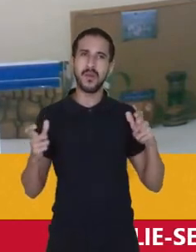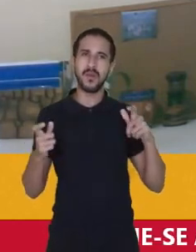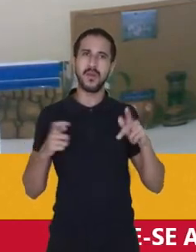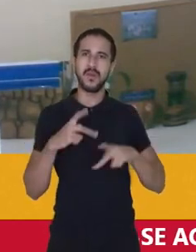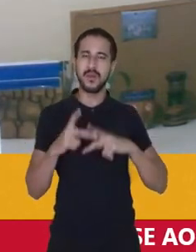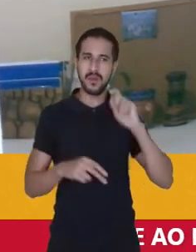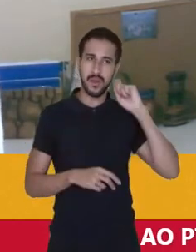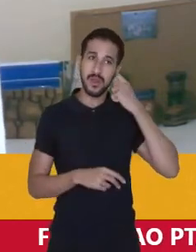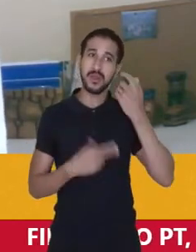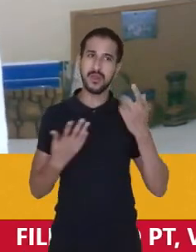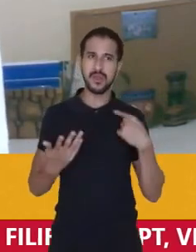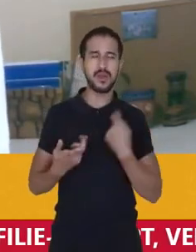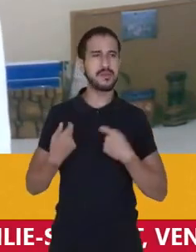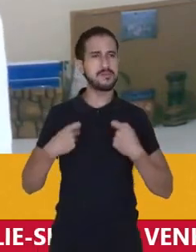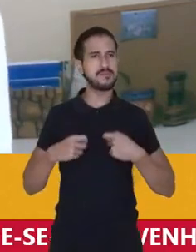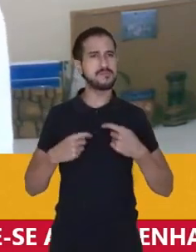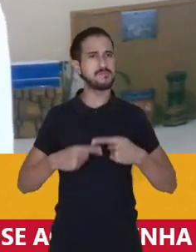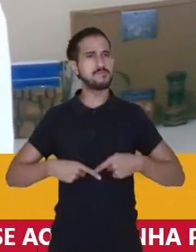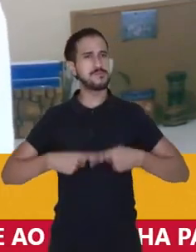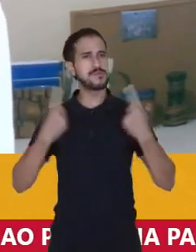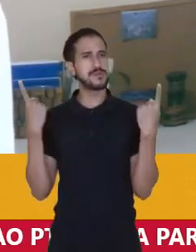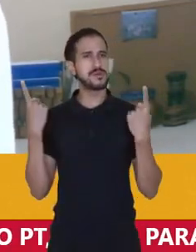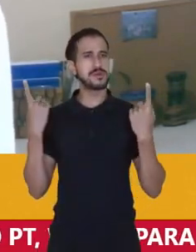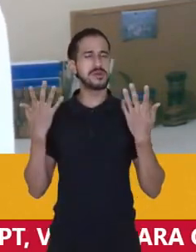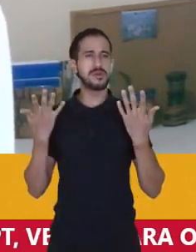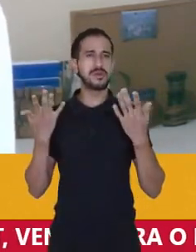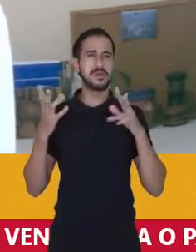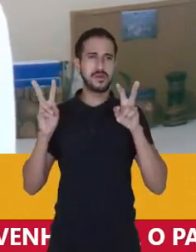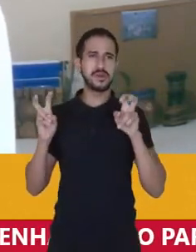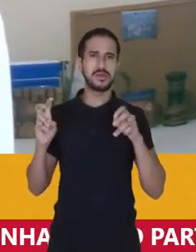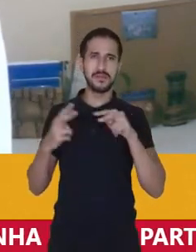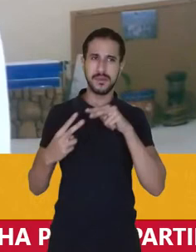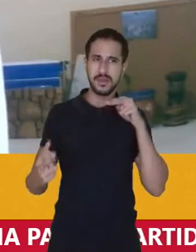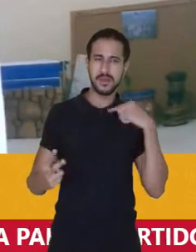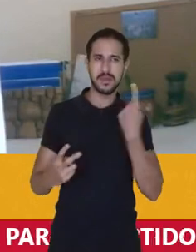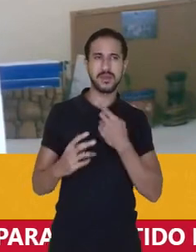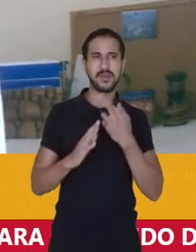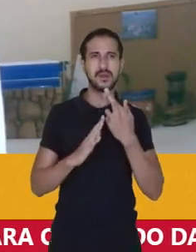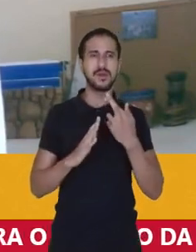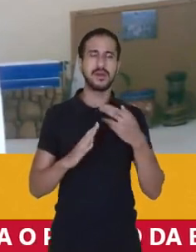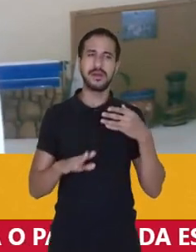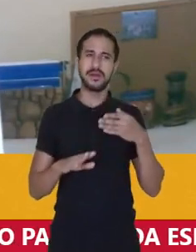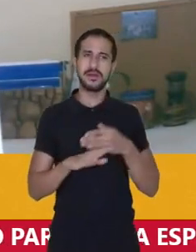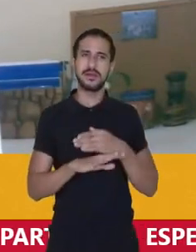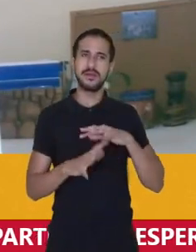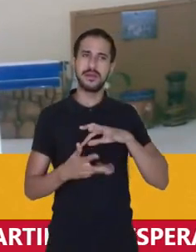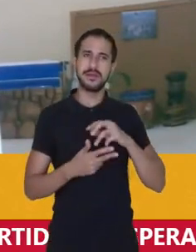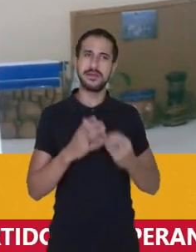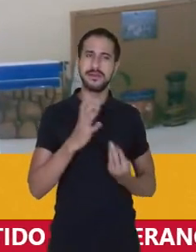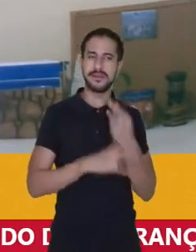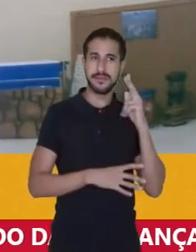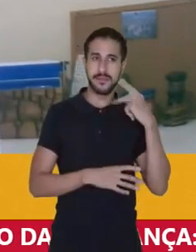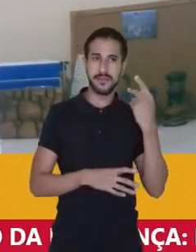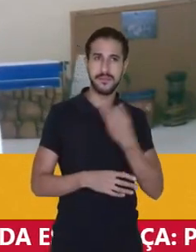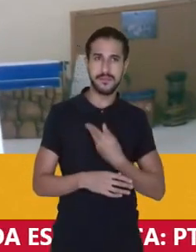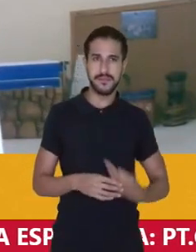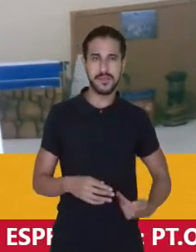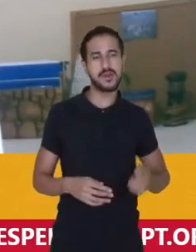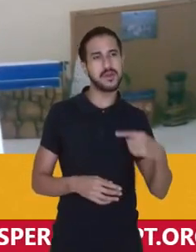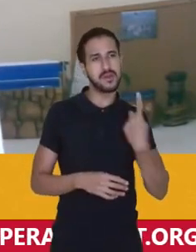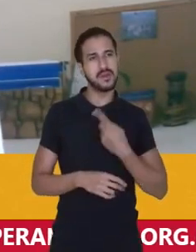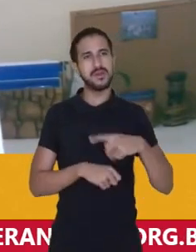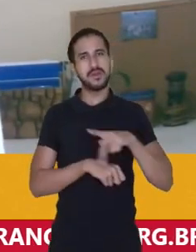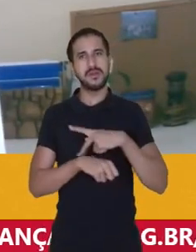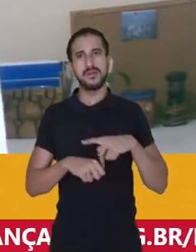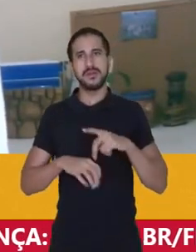negra. Então nós temos que romper com esse vício de origem dos nossos paradigmas universalistas de construção de políticas públicas no nosso